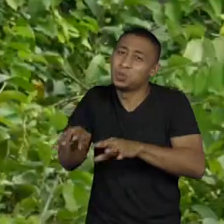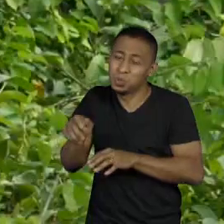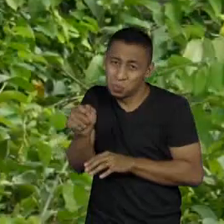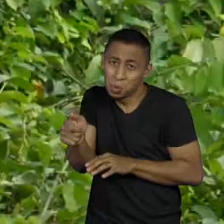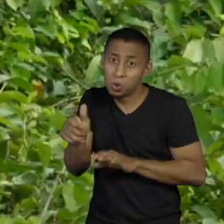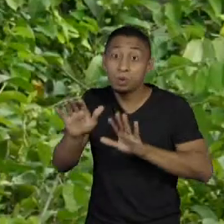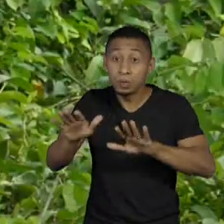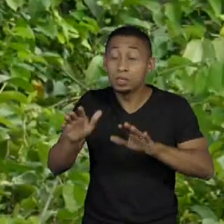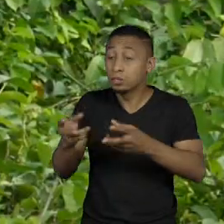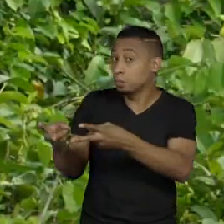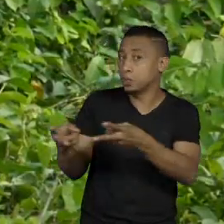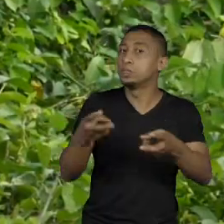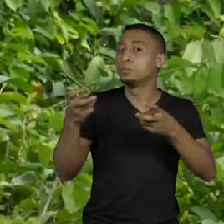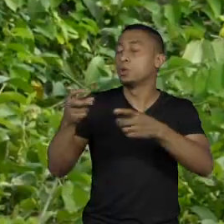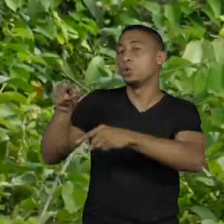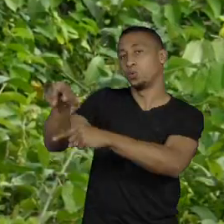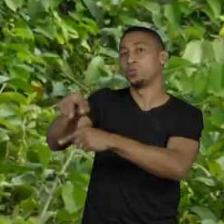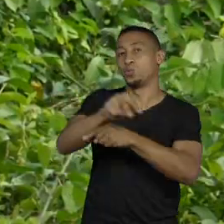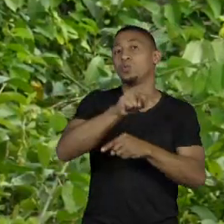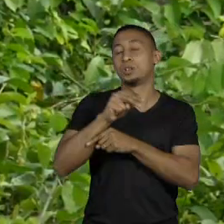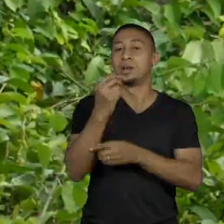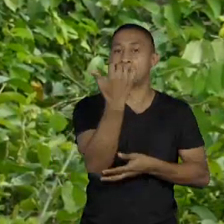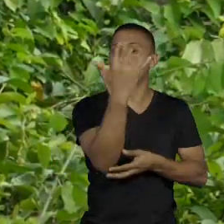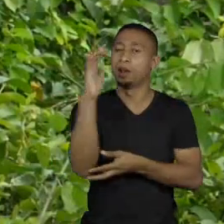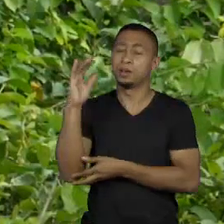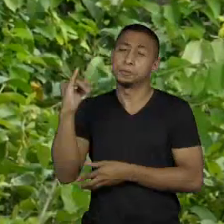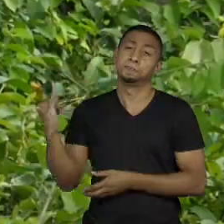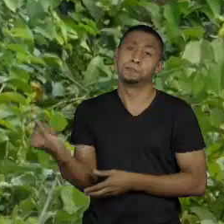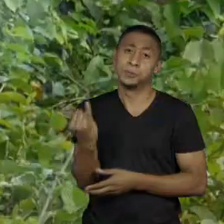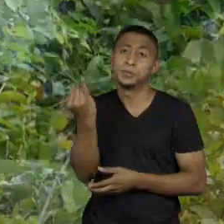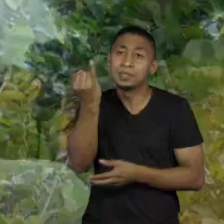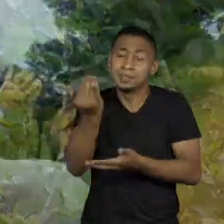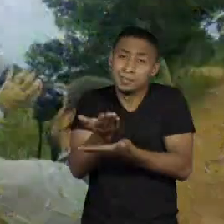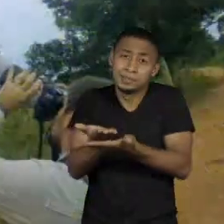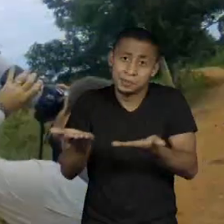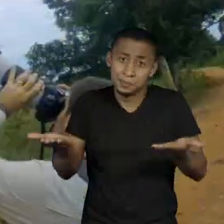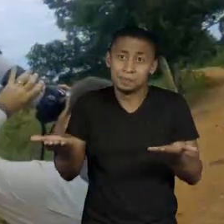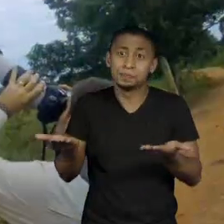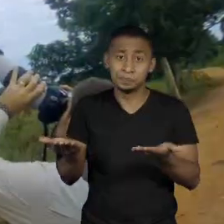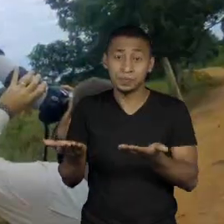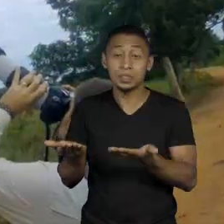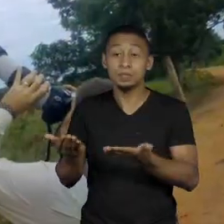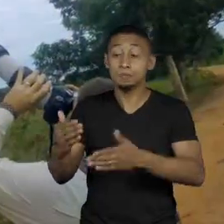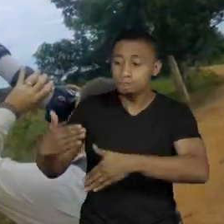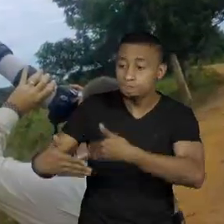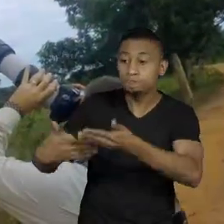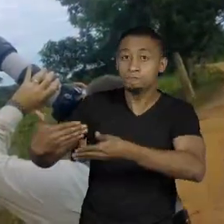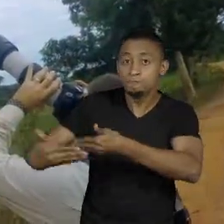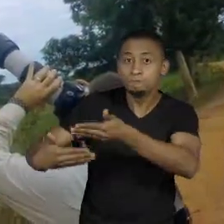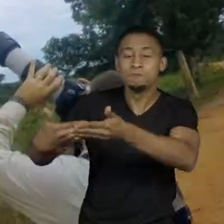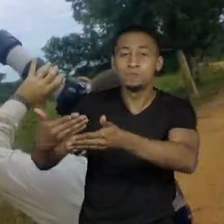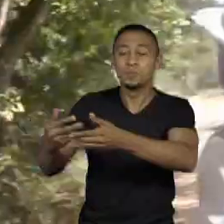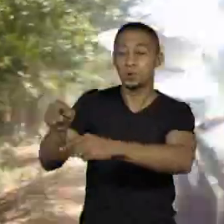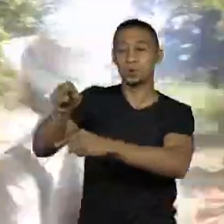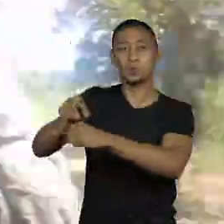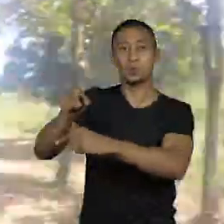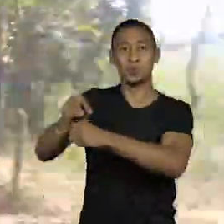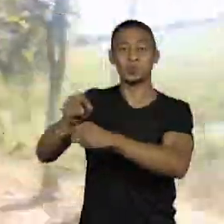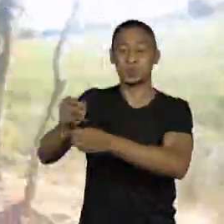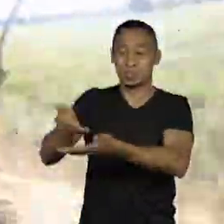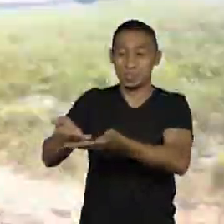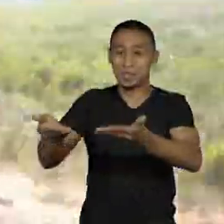áreas é uma forma muito importante, né, muito relevante para se conservar